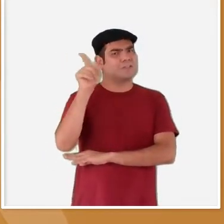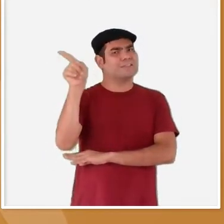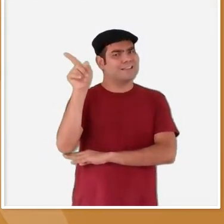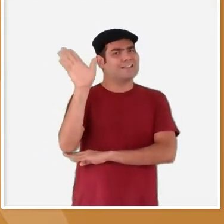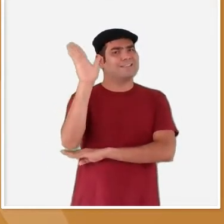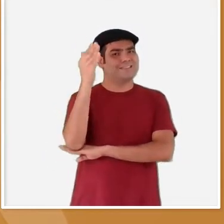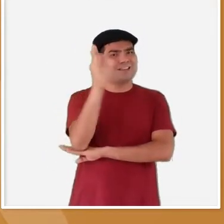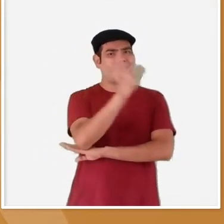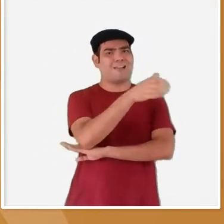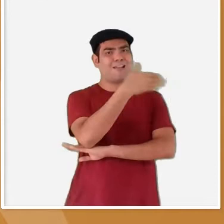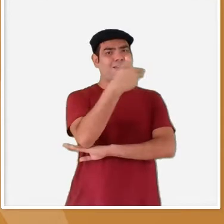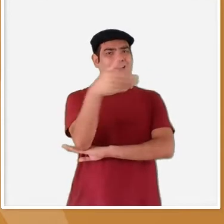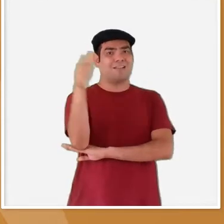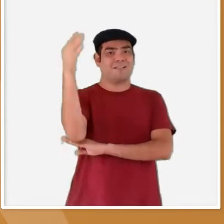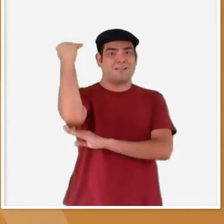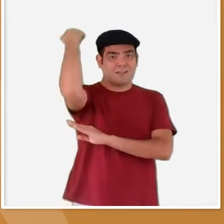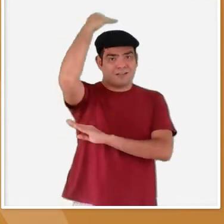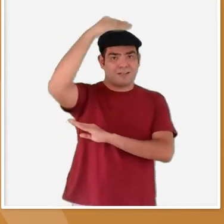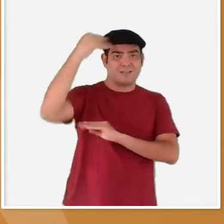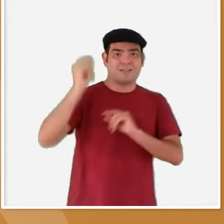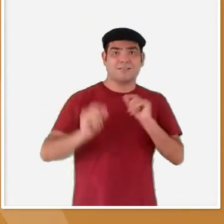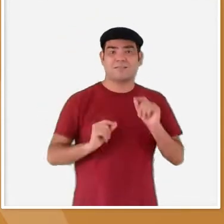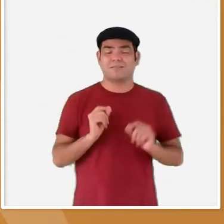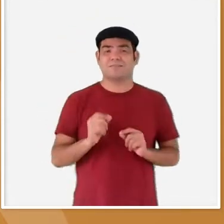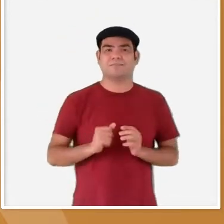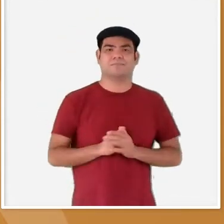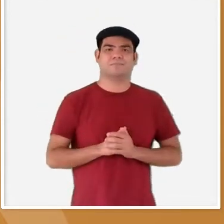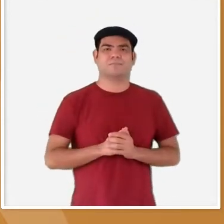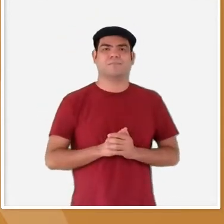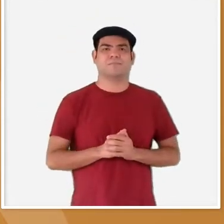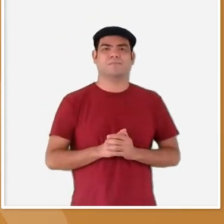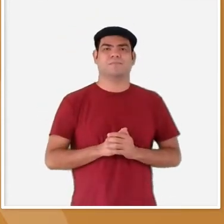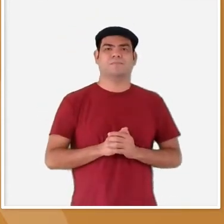tá? A bandeira mexicana, ela tem uma curiosidade. Essa